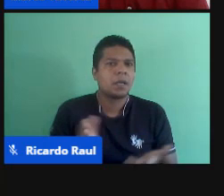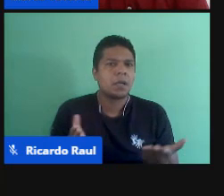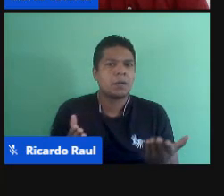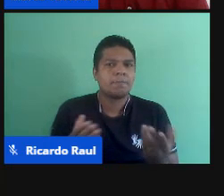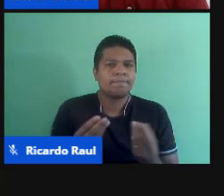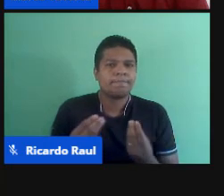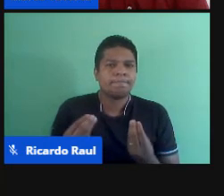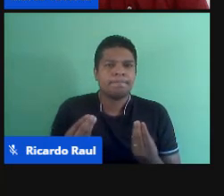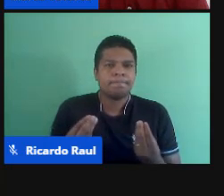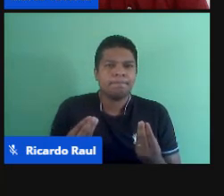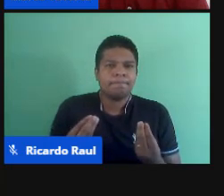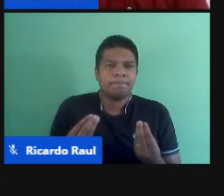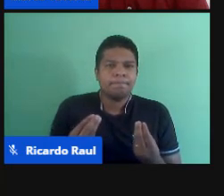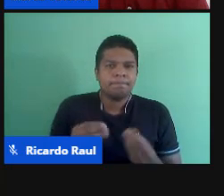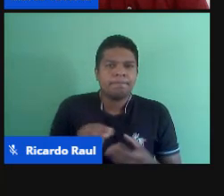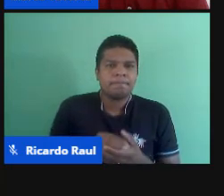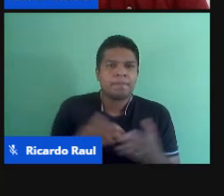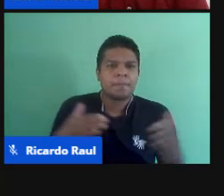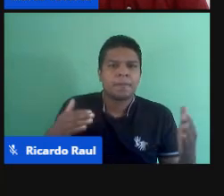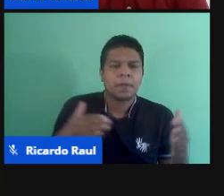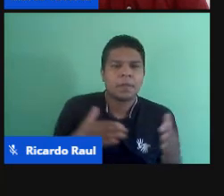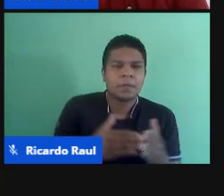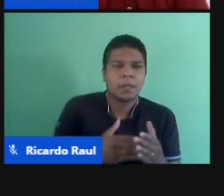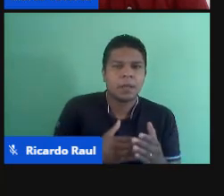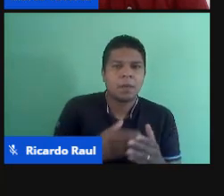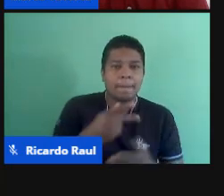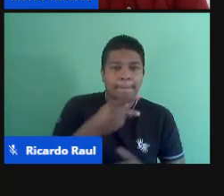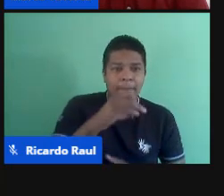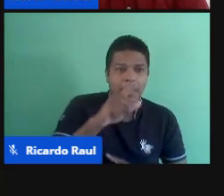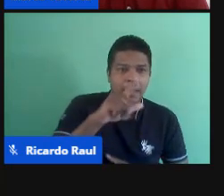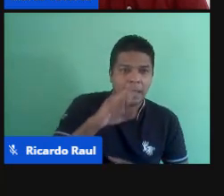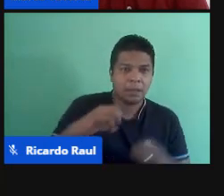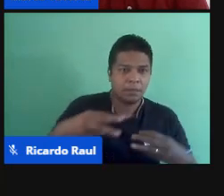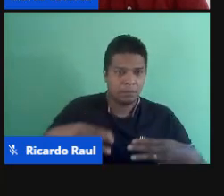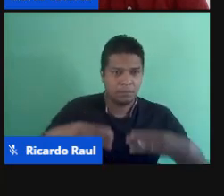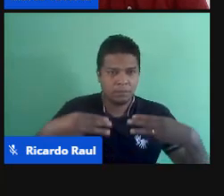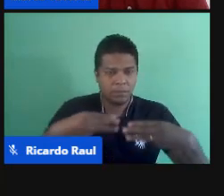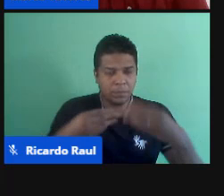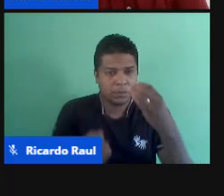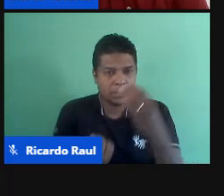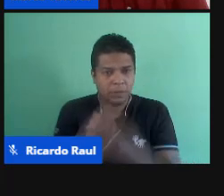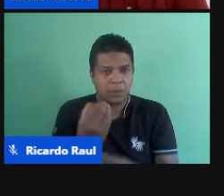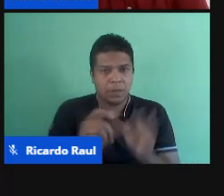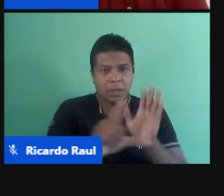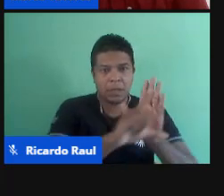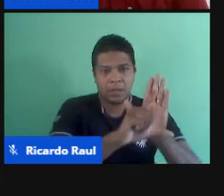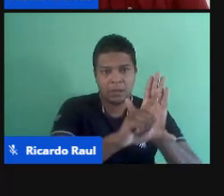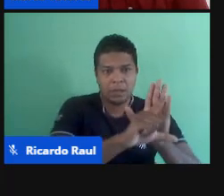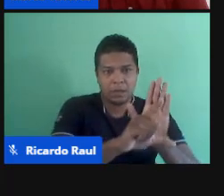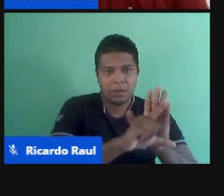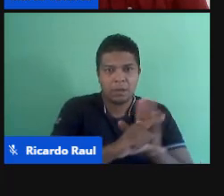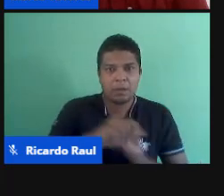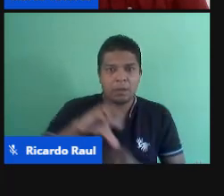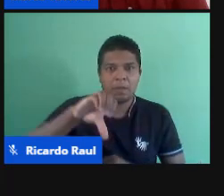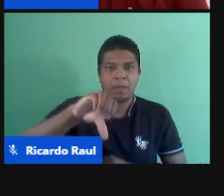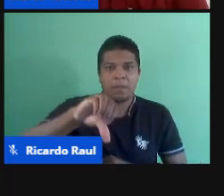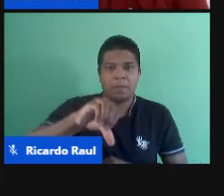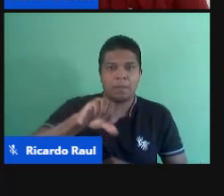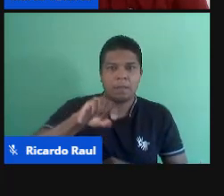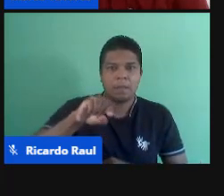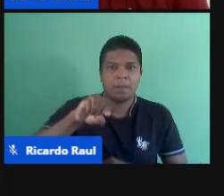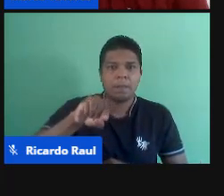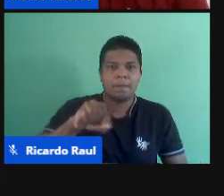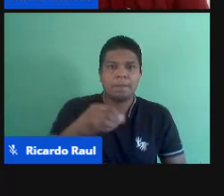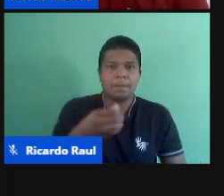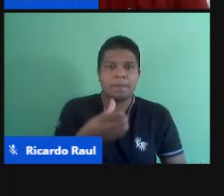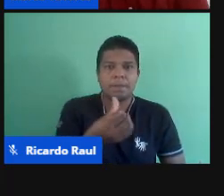ah, até o Pelé assumir o ministério e criar essa lei, a Lei Pelé, a 9.615,